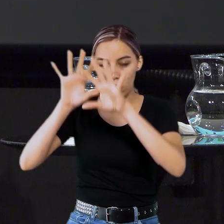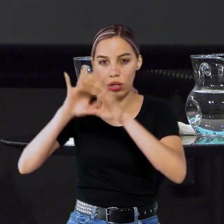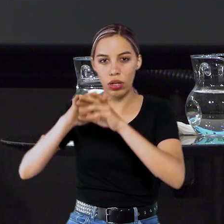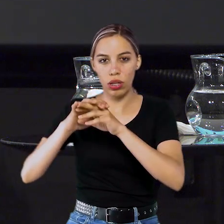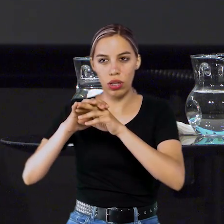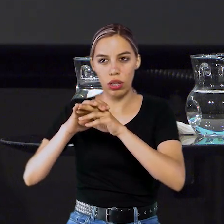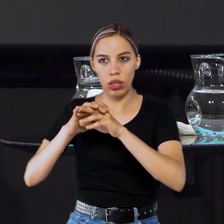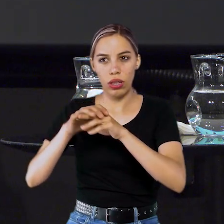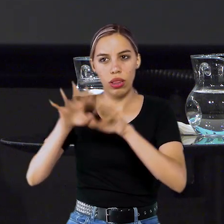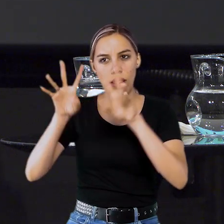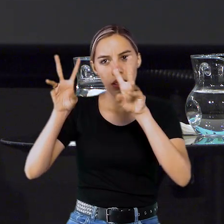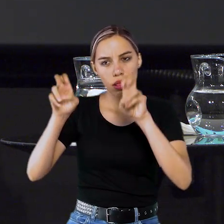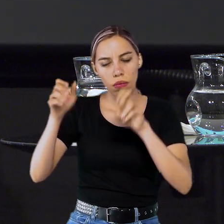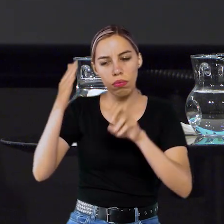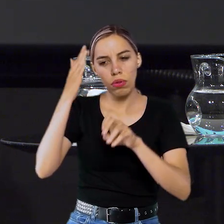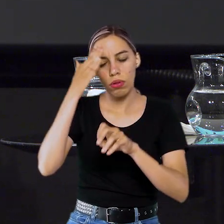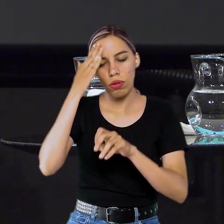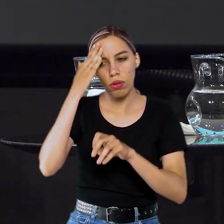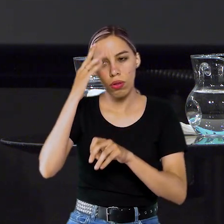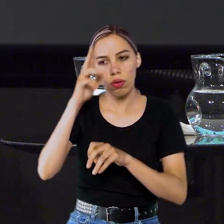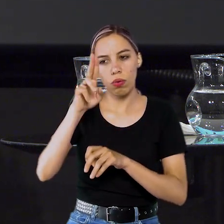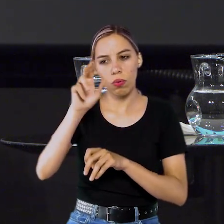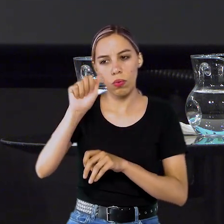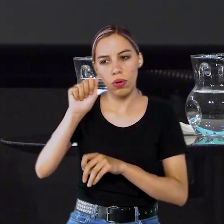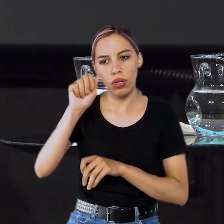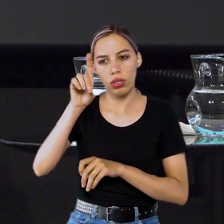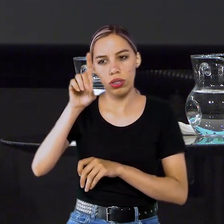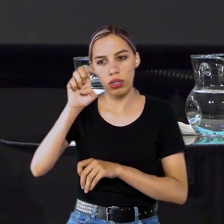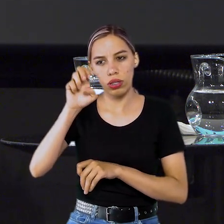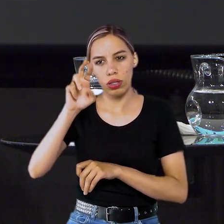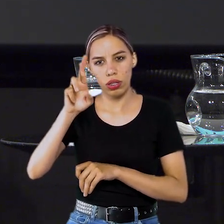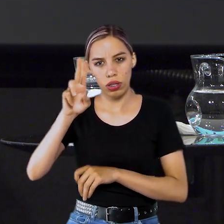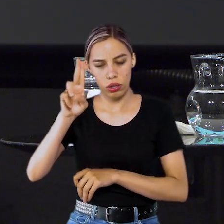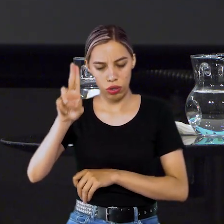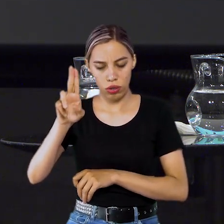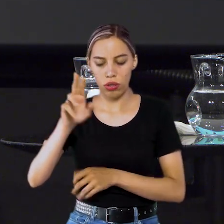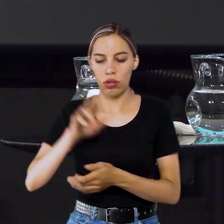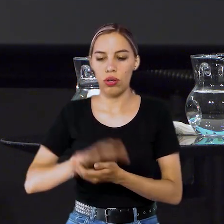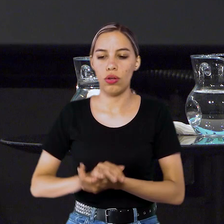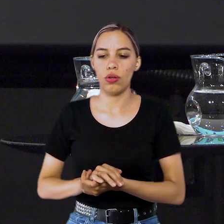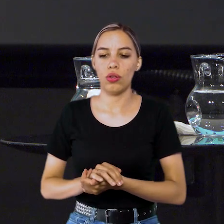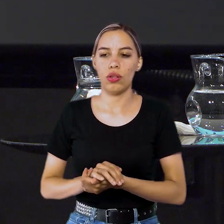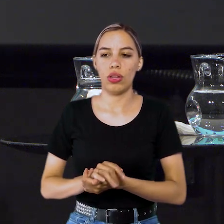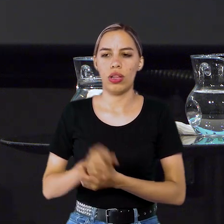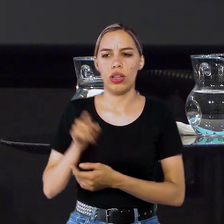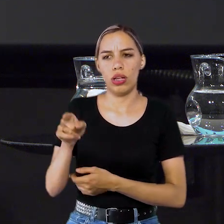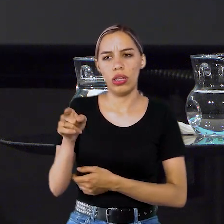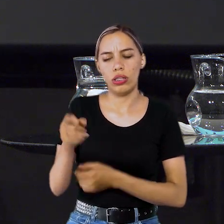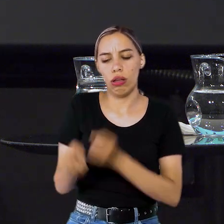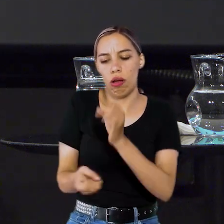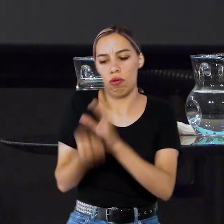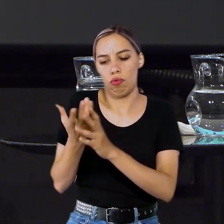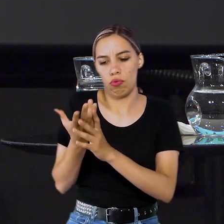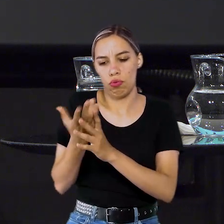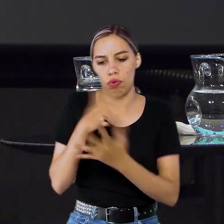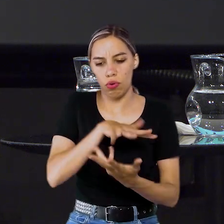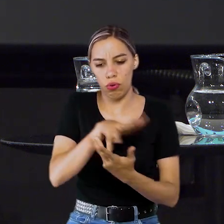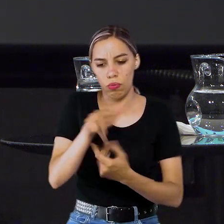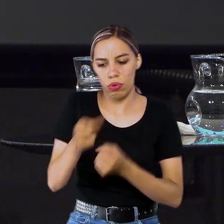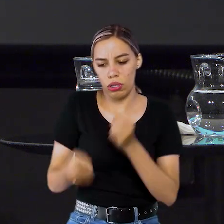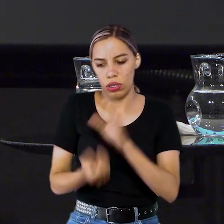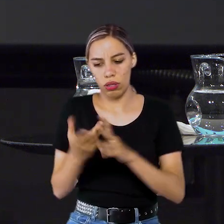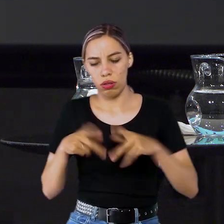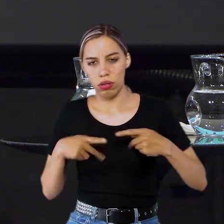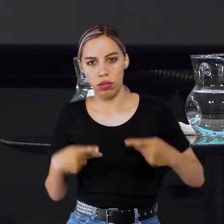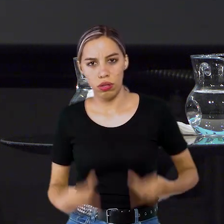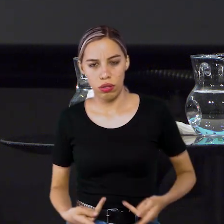Nyanderu nasce com a sua sabedoria infinita e amor infinito, onde ele nos criou, né,